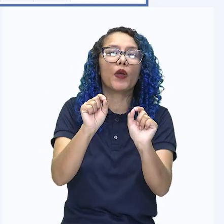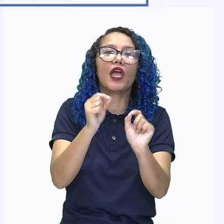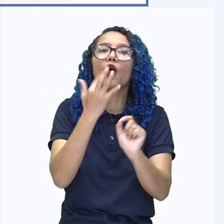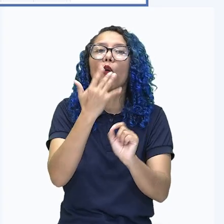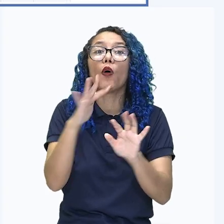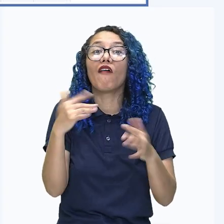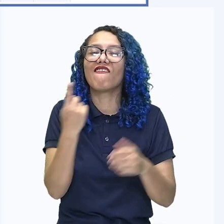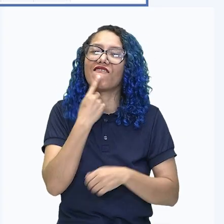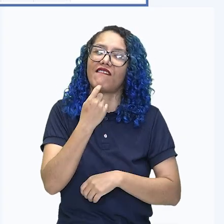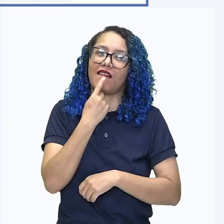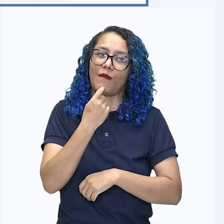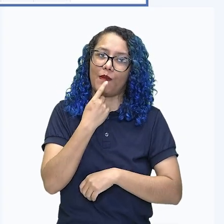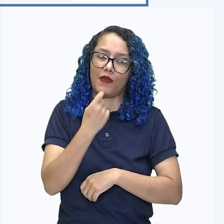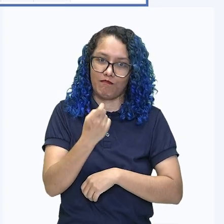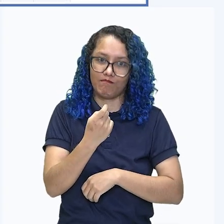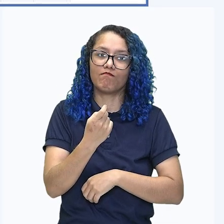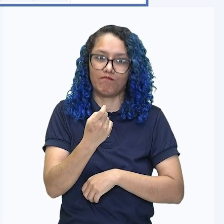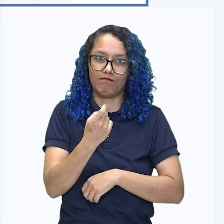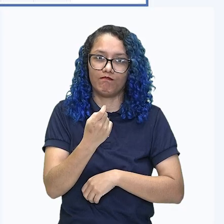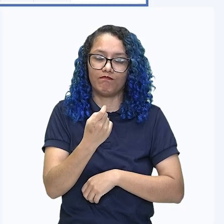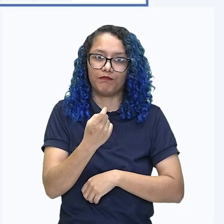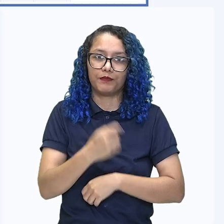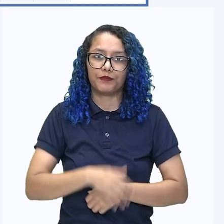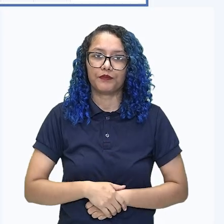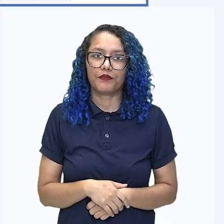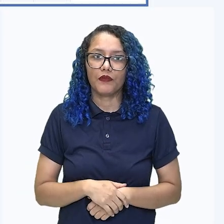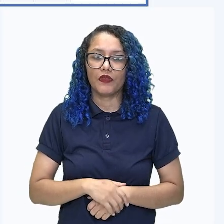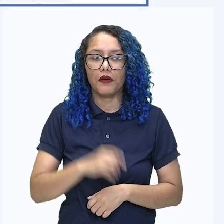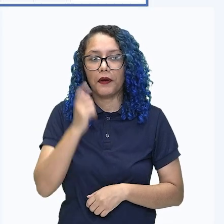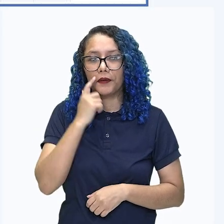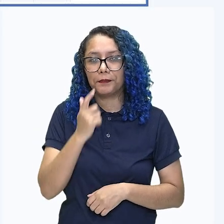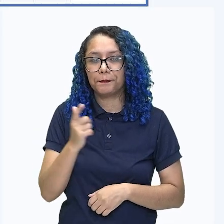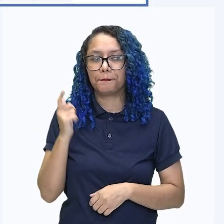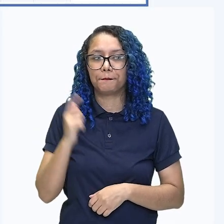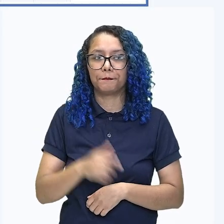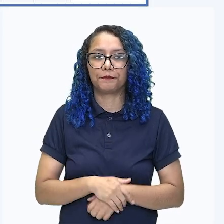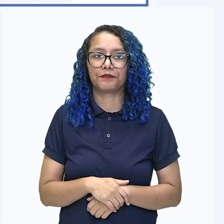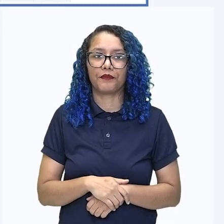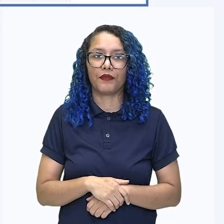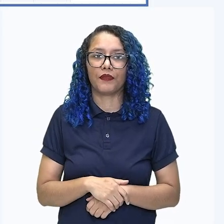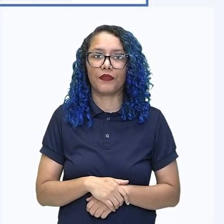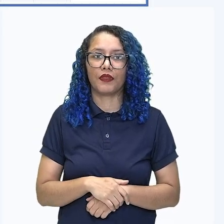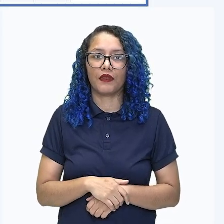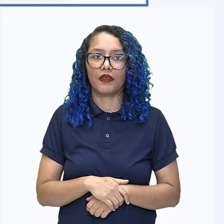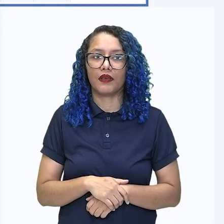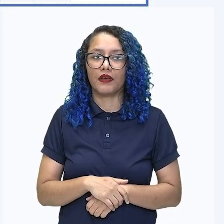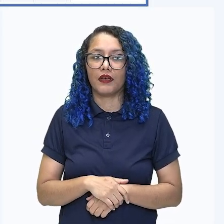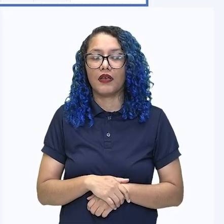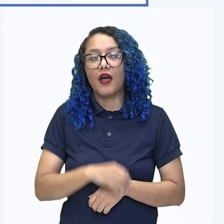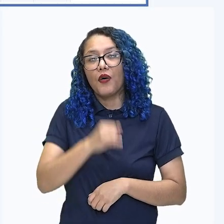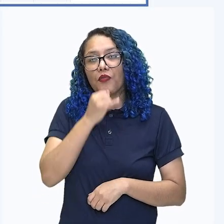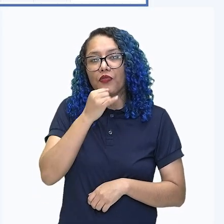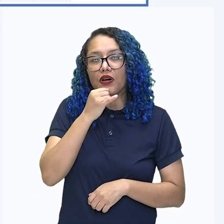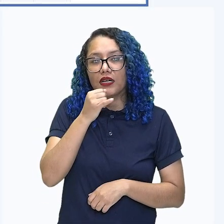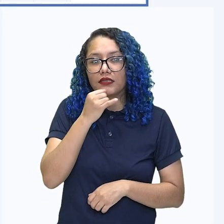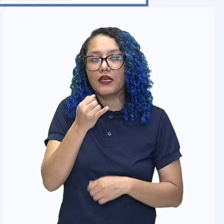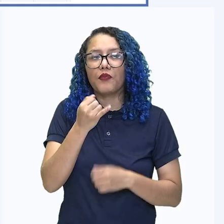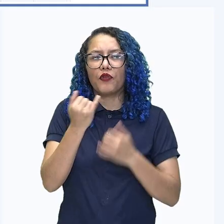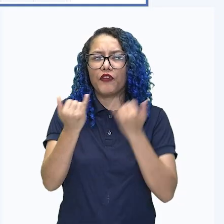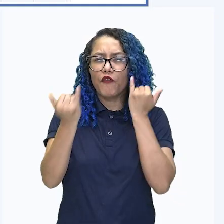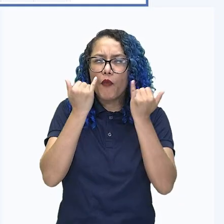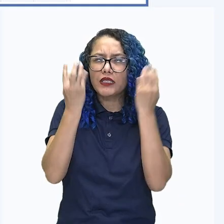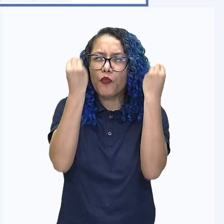fica vermelho. E a gente vai ver na próxima tela, está ali o textinho dizendo que não é possível lançar dados em